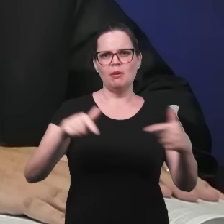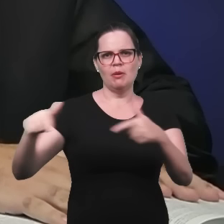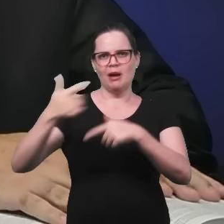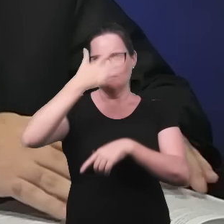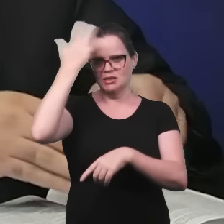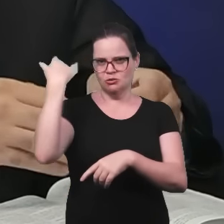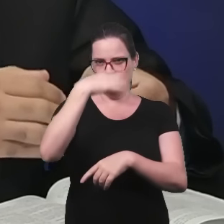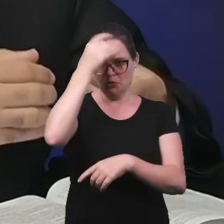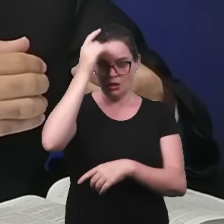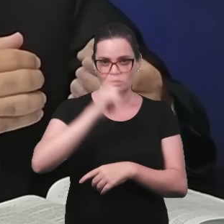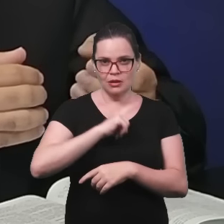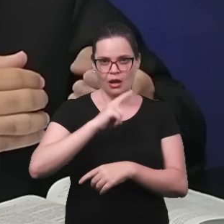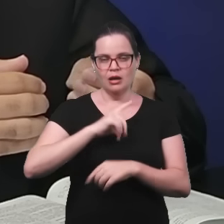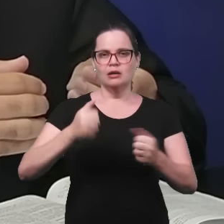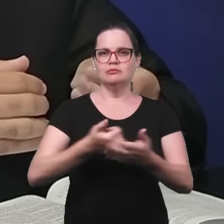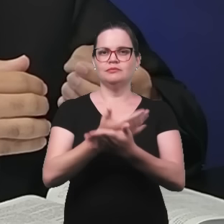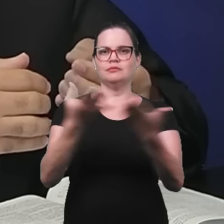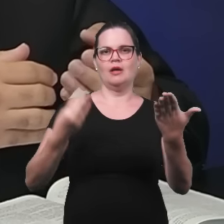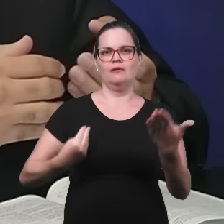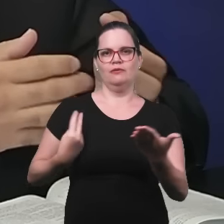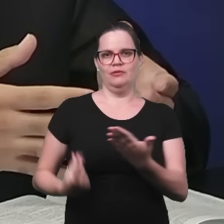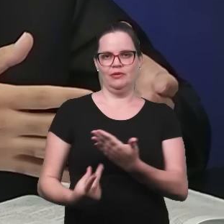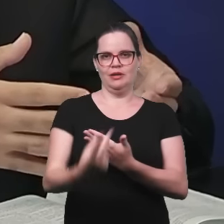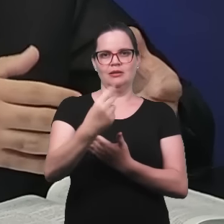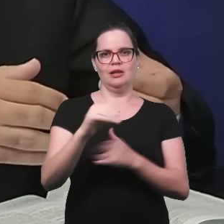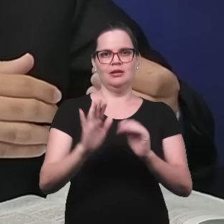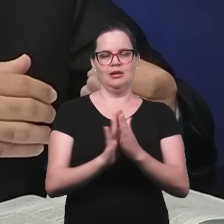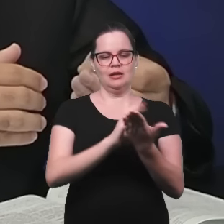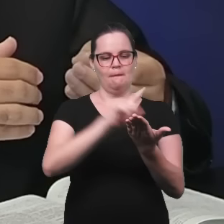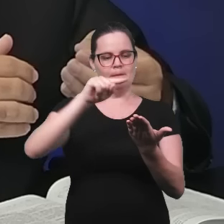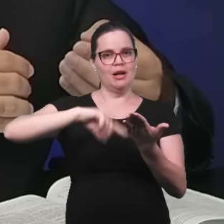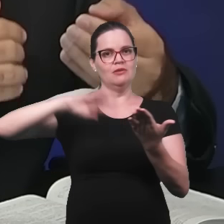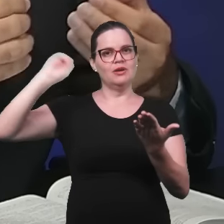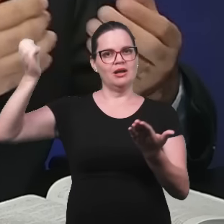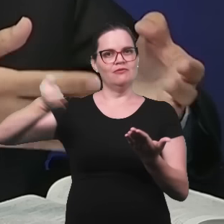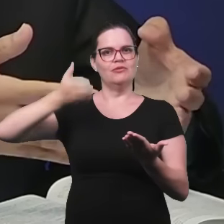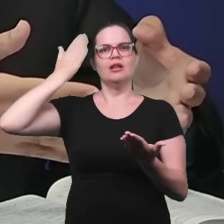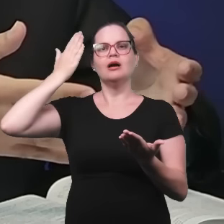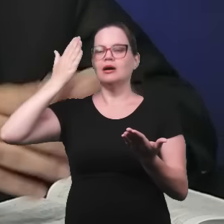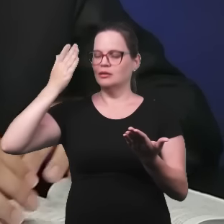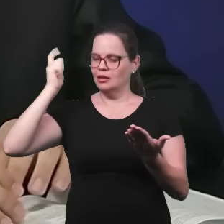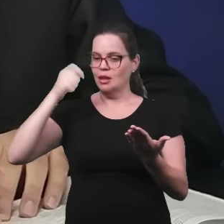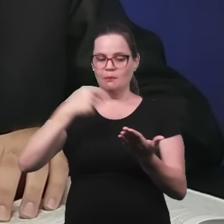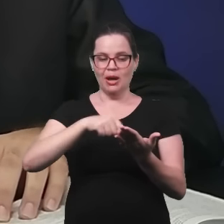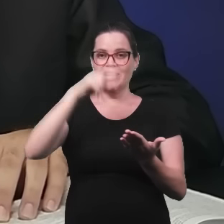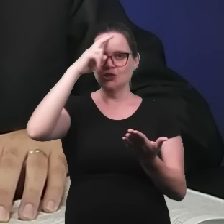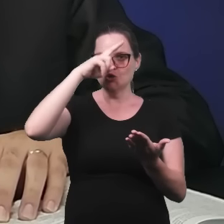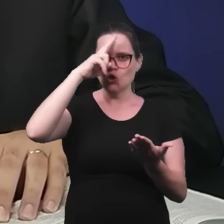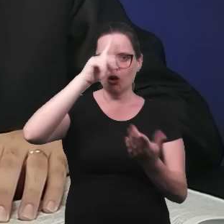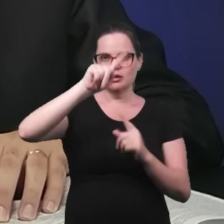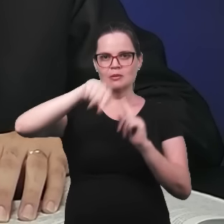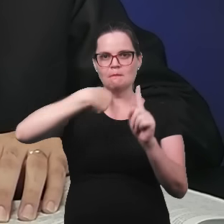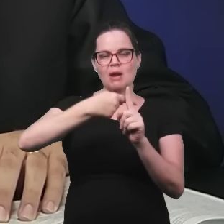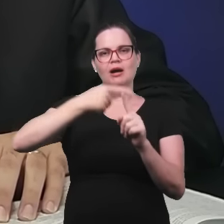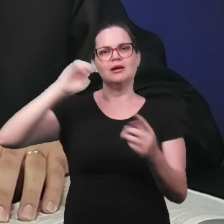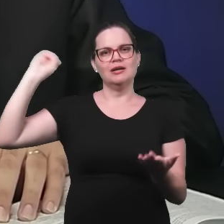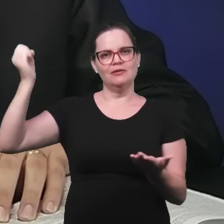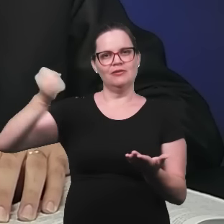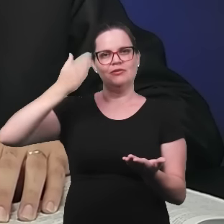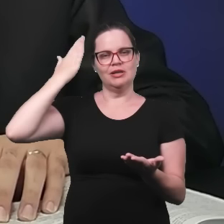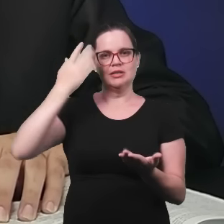na palavra, ele traz a palavra que é uma história, ele faz virar palavra viva. Quando ele opera em um homem,